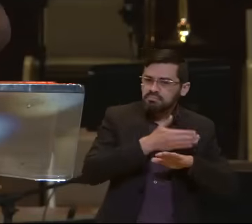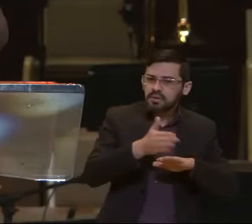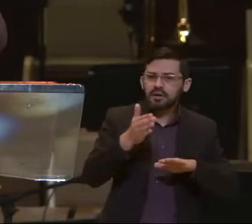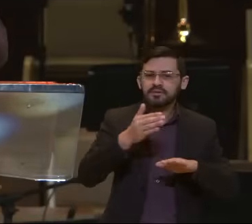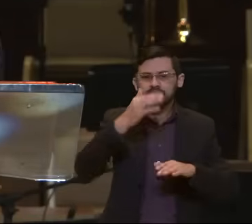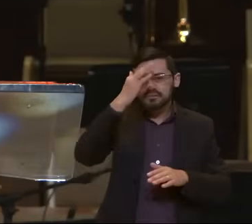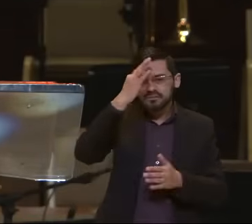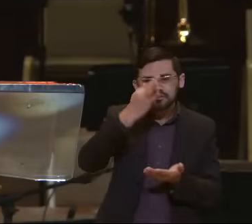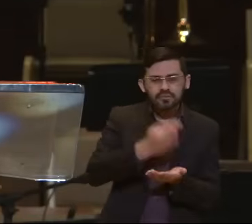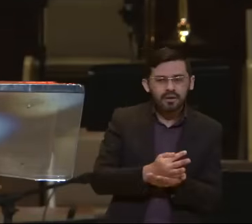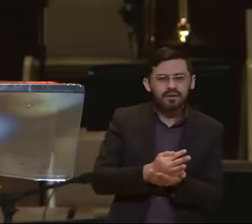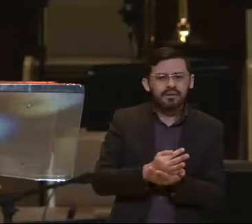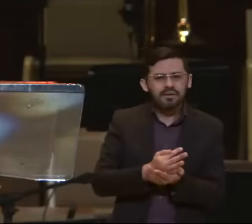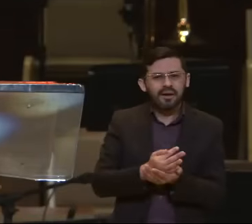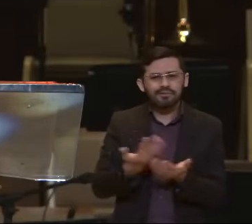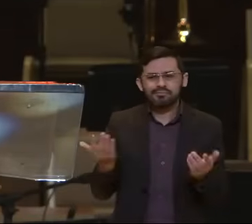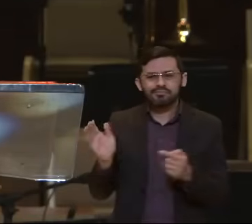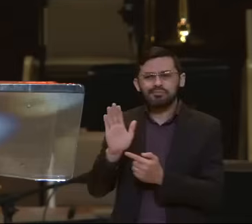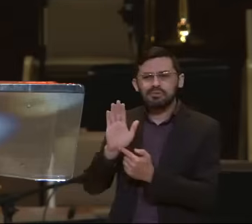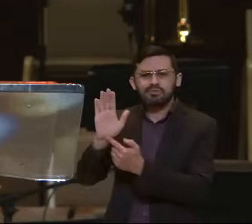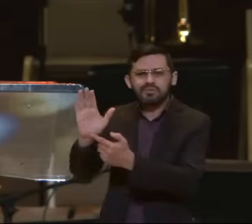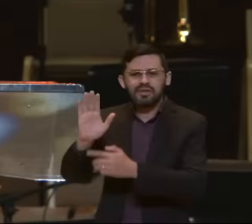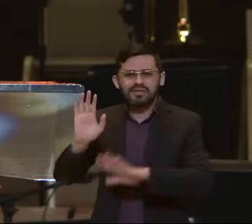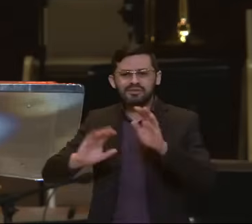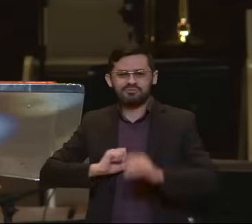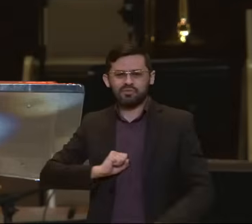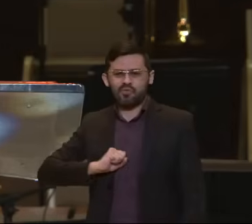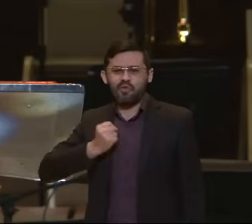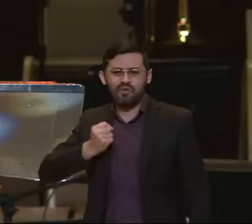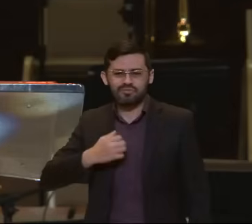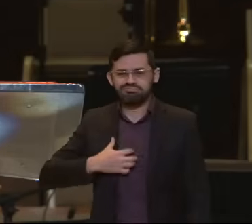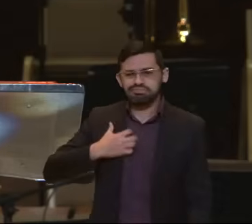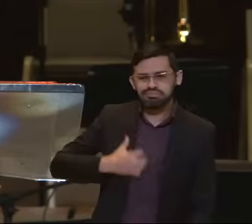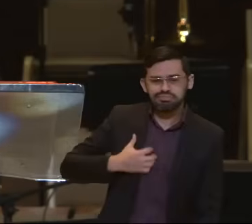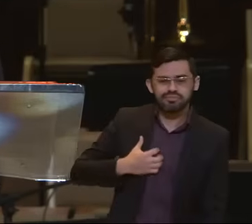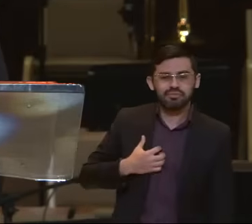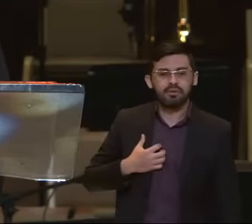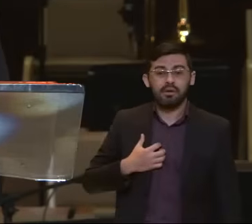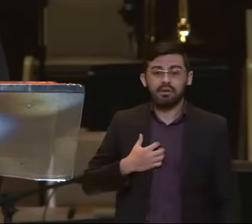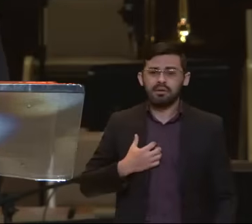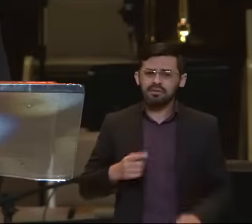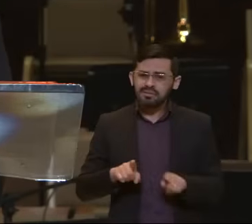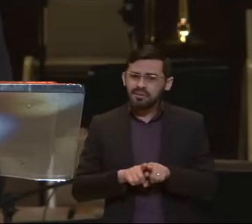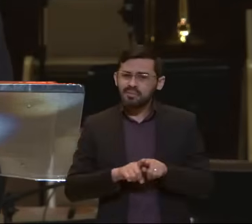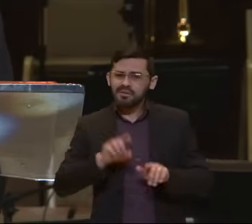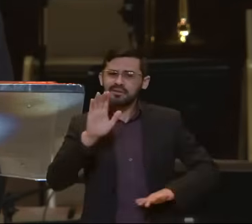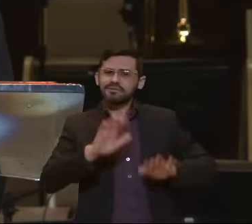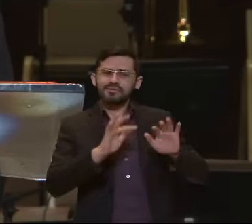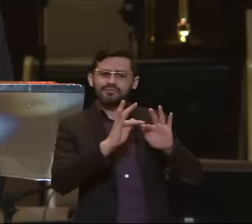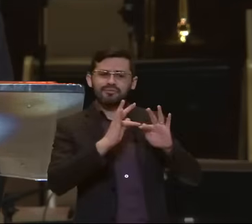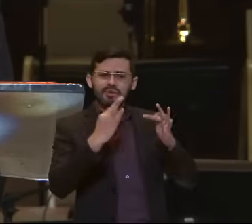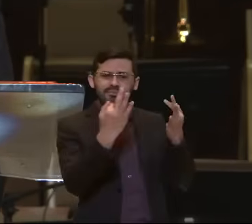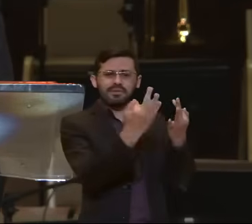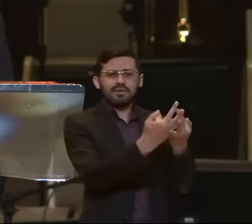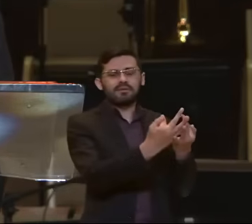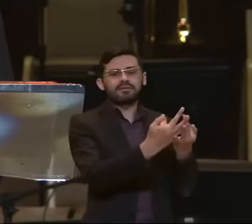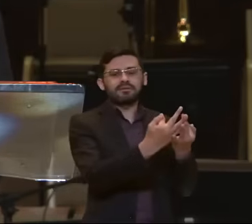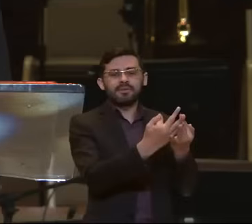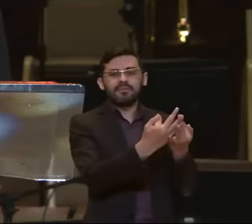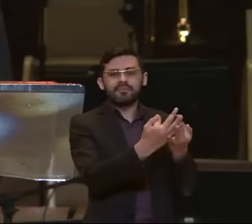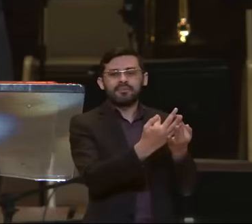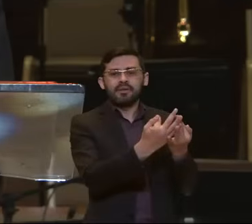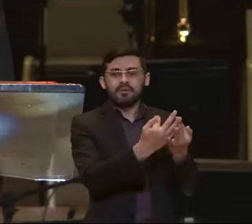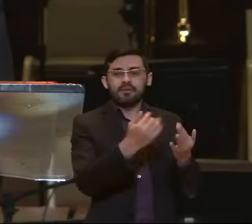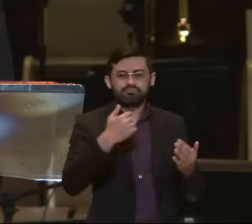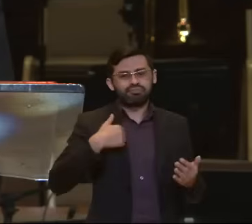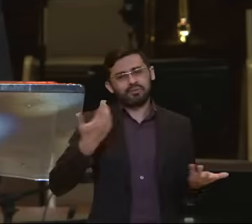nessas palavras. Às vezes a gente vê algumas famílias, e lá, como pastor,